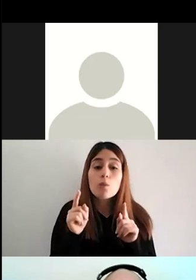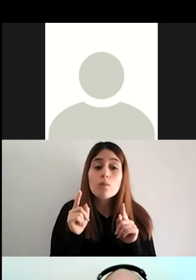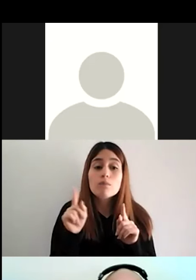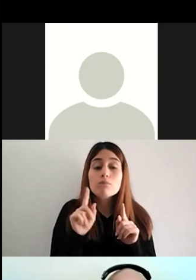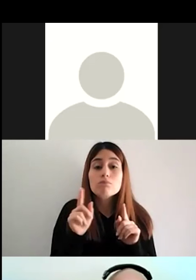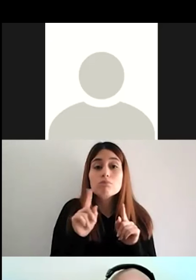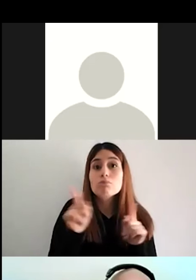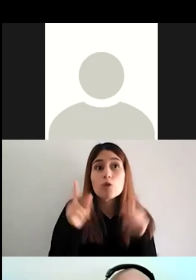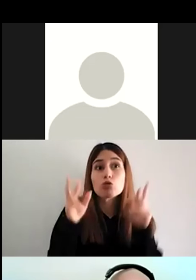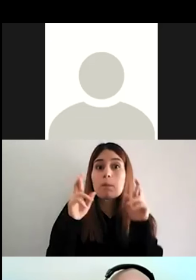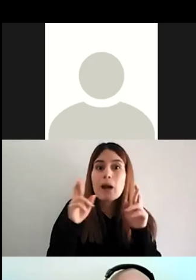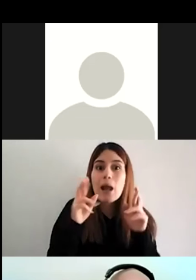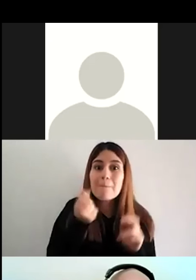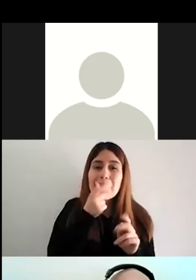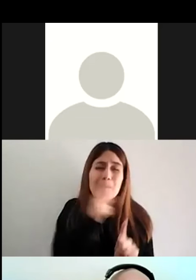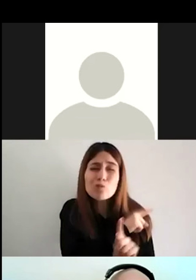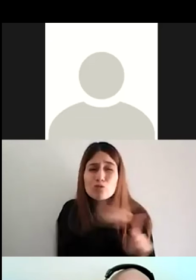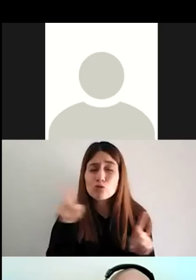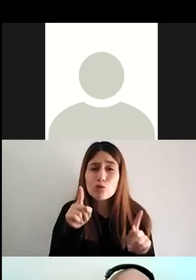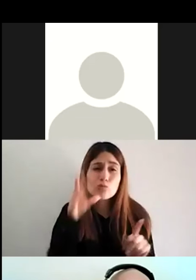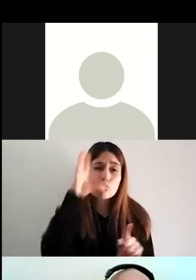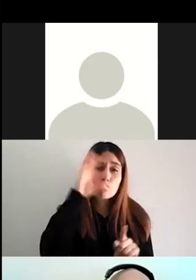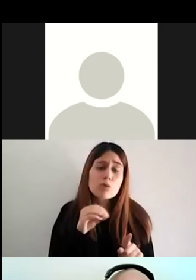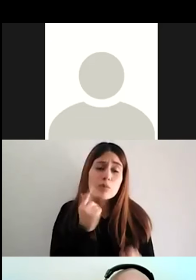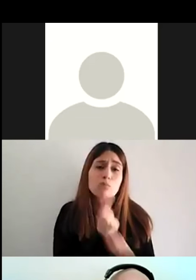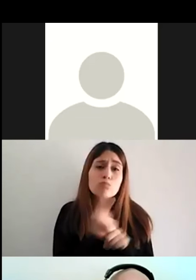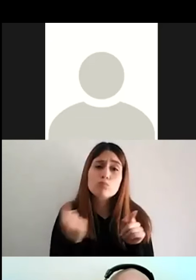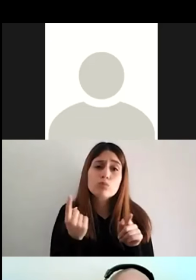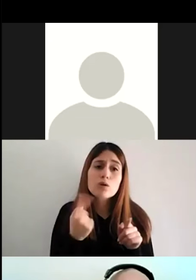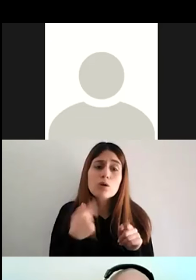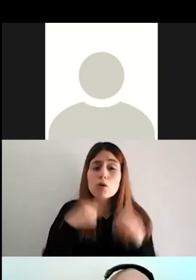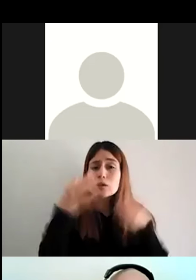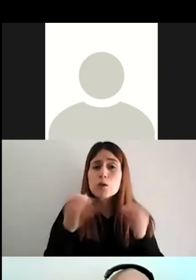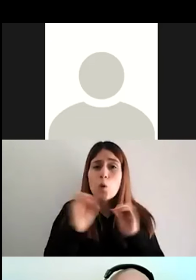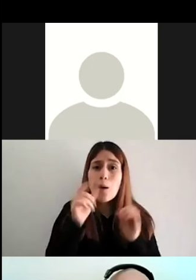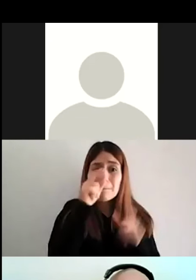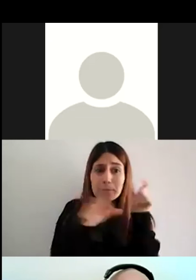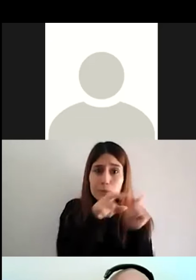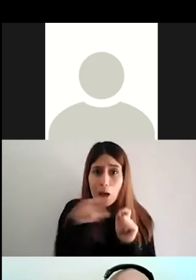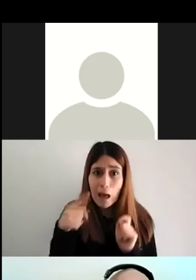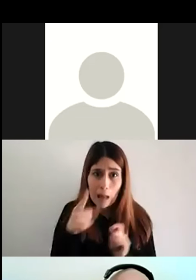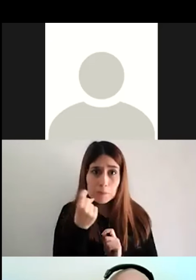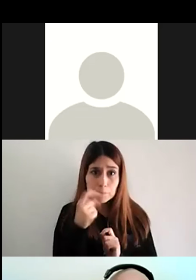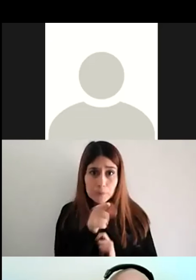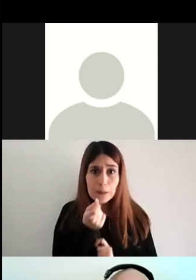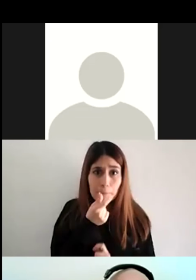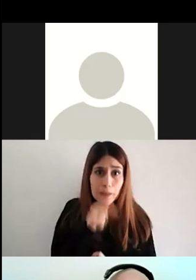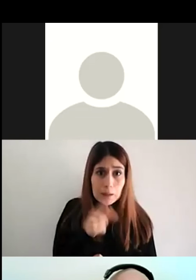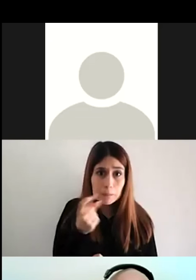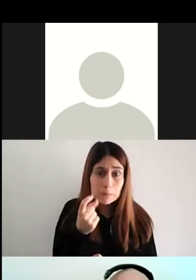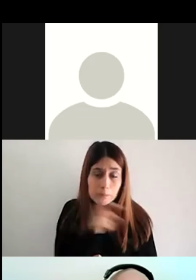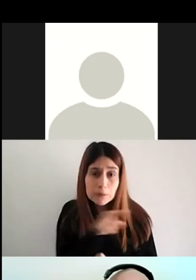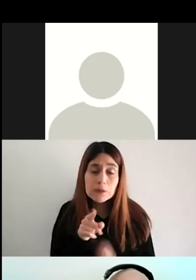tenhamos todos os medicamentos órfãos, porque não sabemos, pelo menos não temos a certeza se temos população para esses medicamentos, para essas